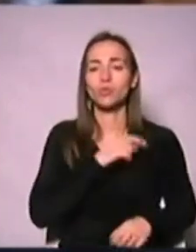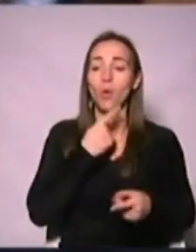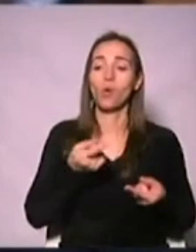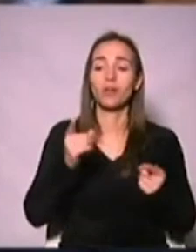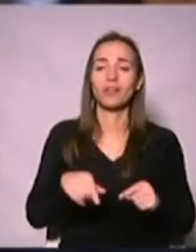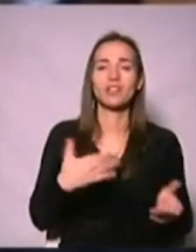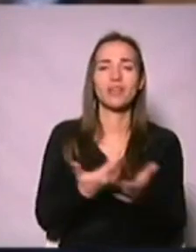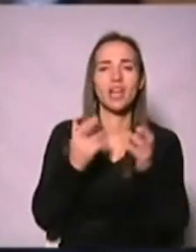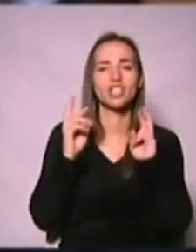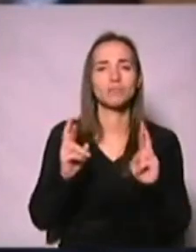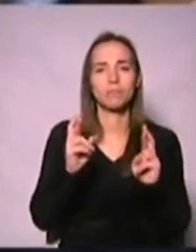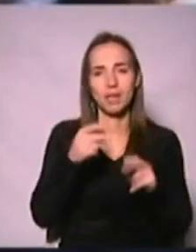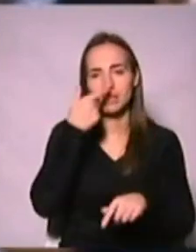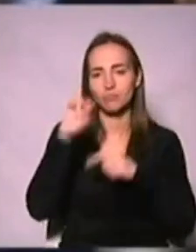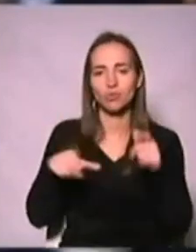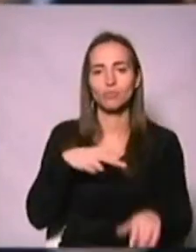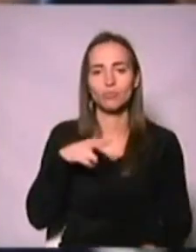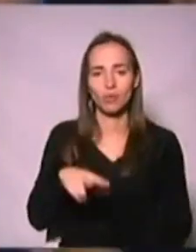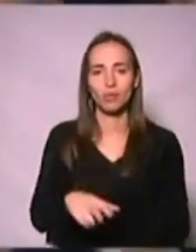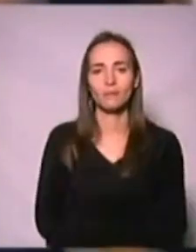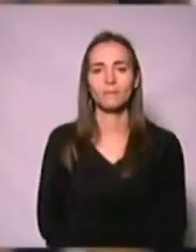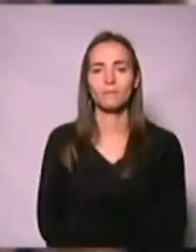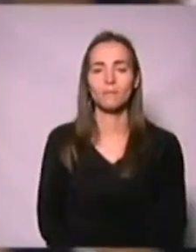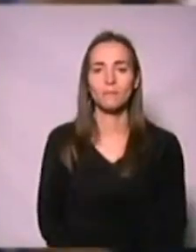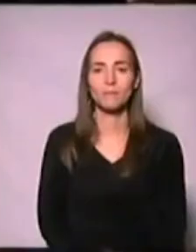voltar a trazer a esperança aos portugueses a